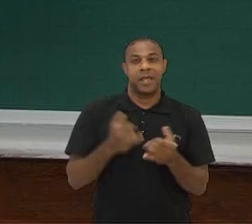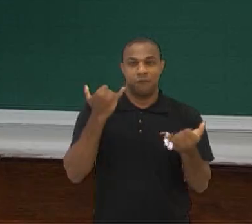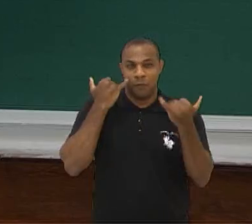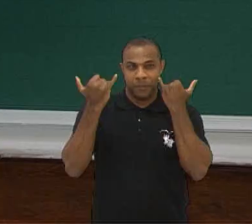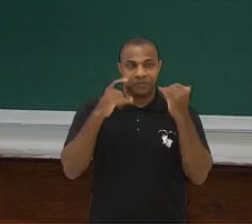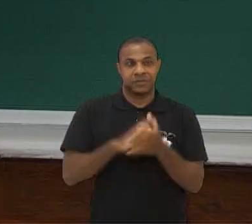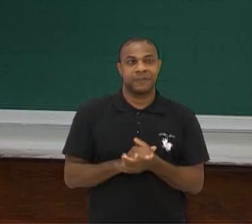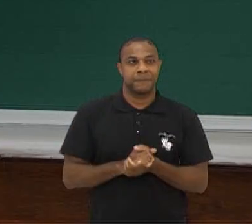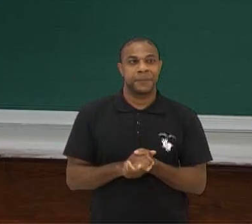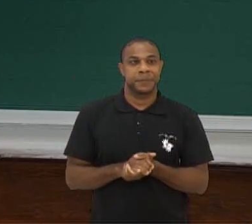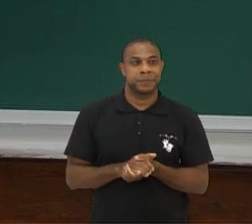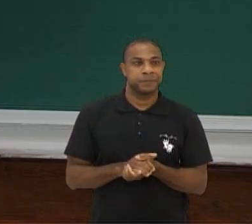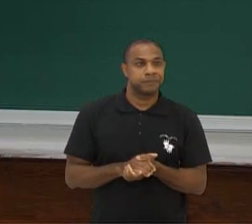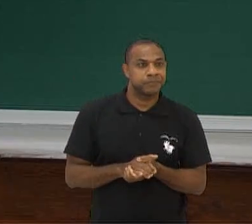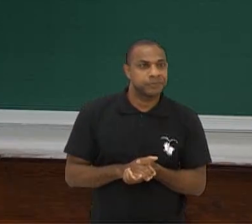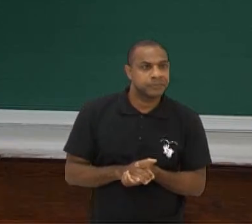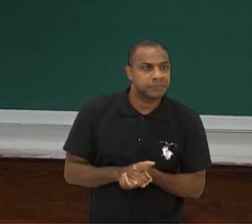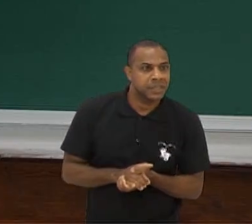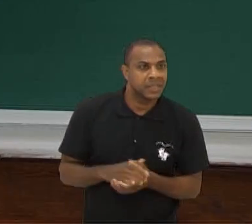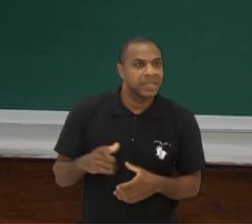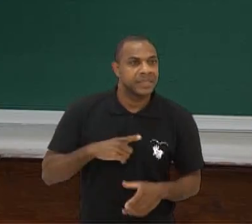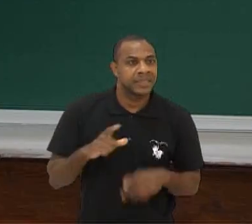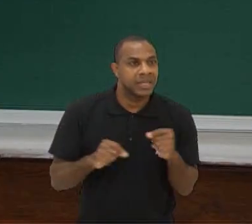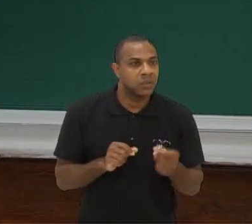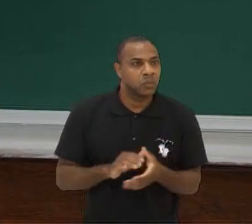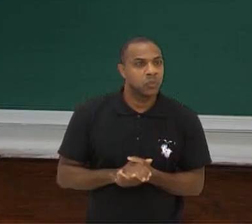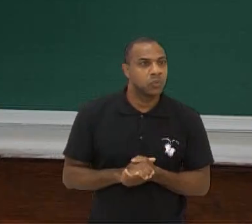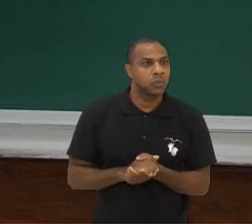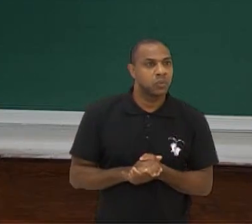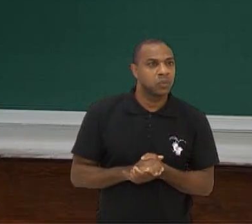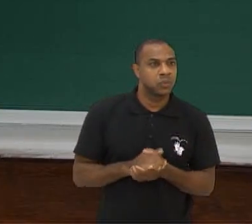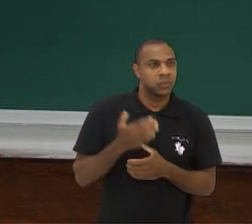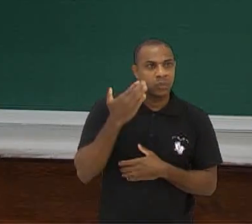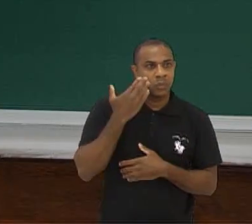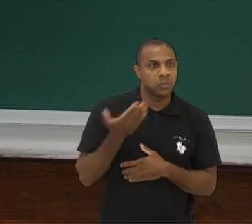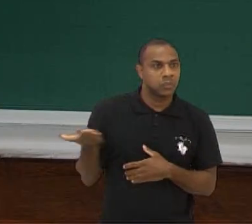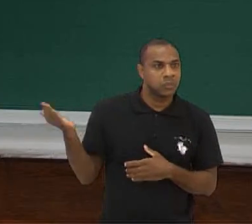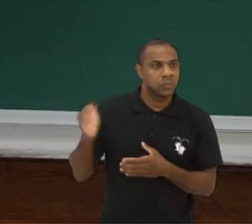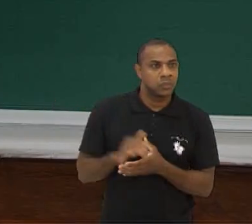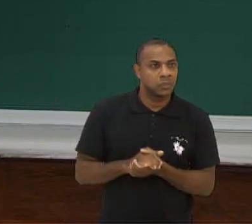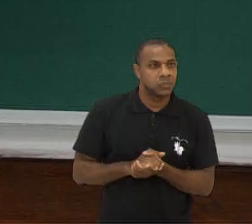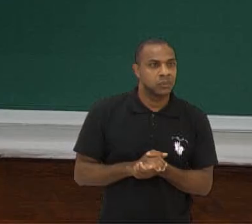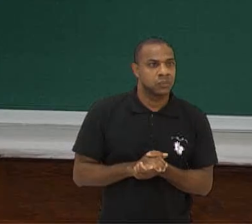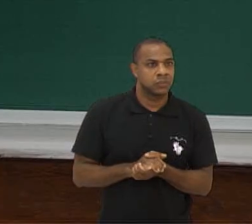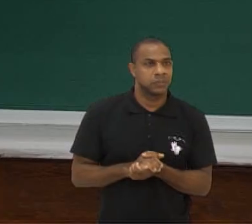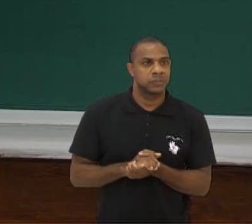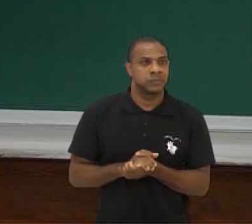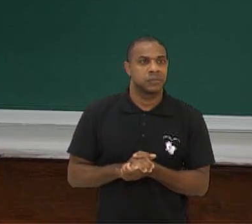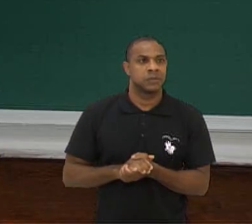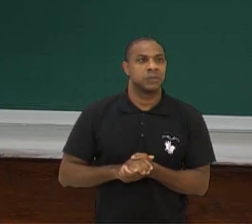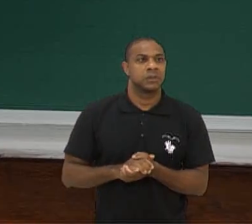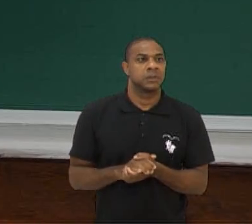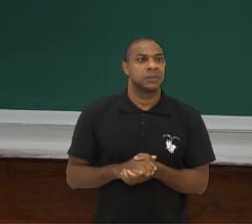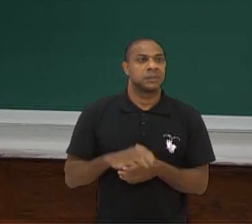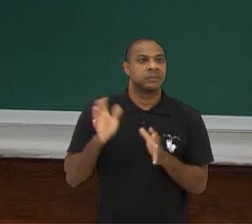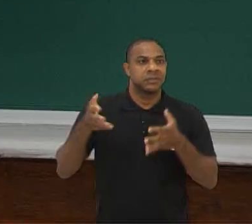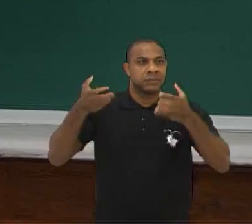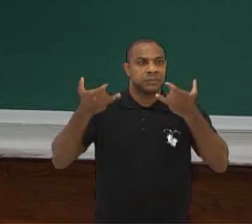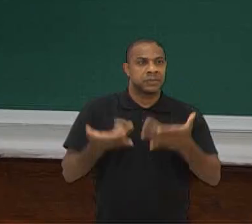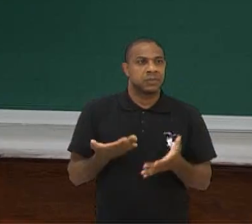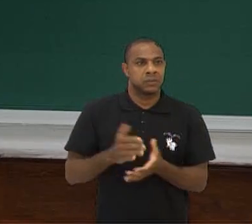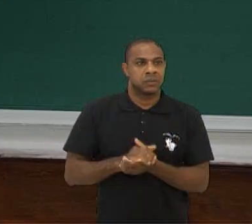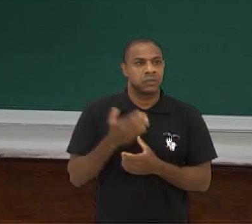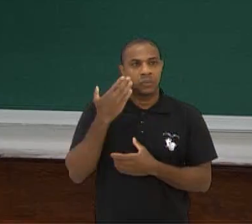tem o lead, que a gente vai voltar um pouquinho aqui agora para ver o que exatamente é esse lead, para a gente se lembrar, né? A gente já trabalhou isso em